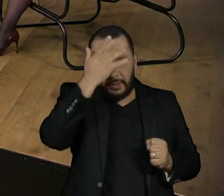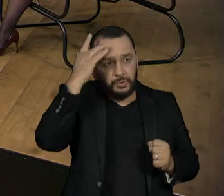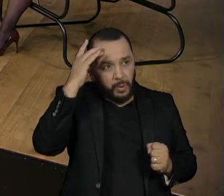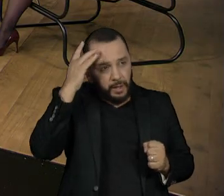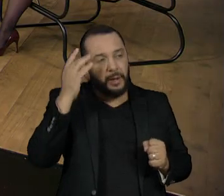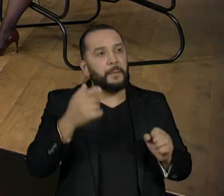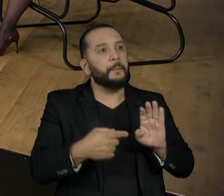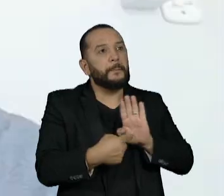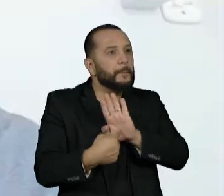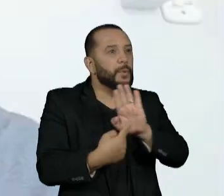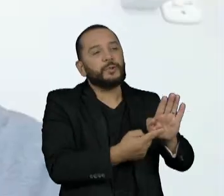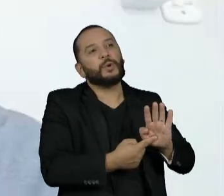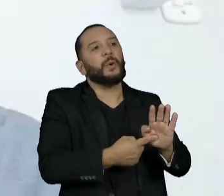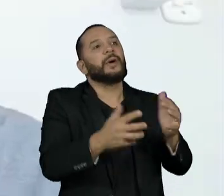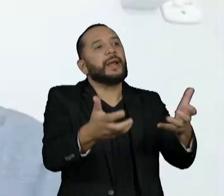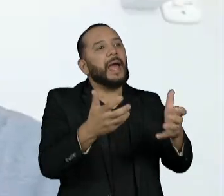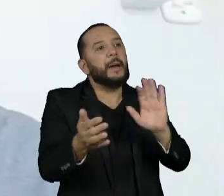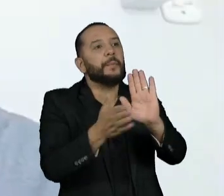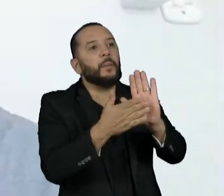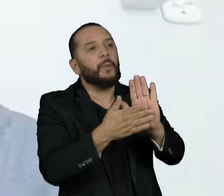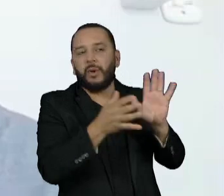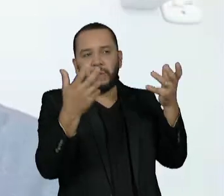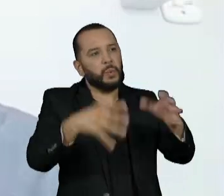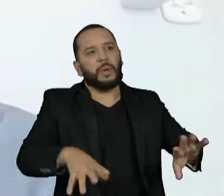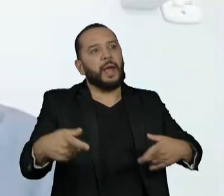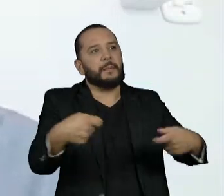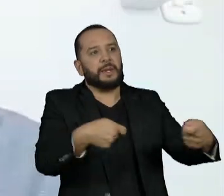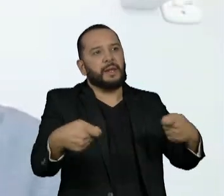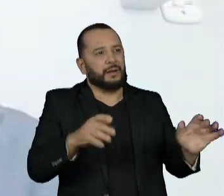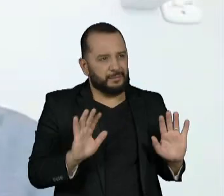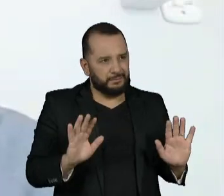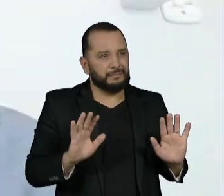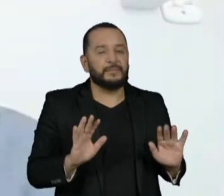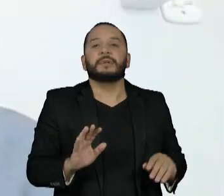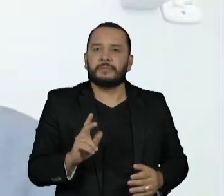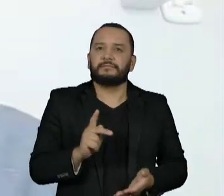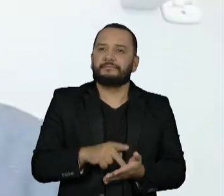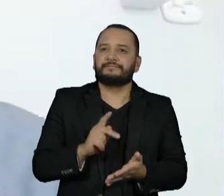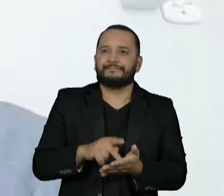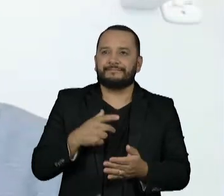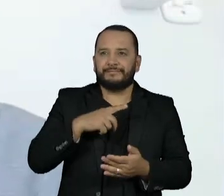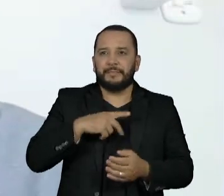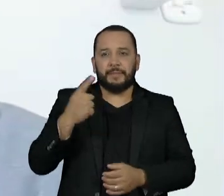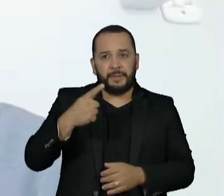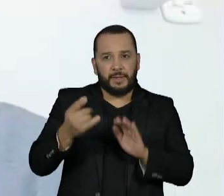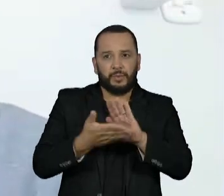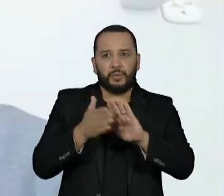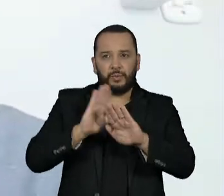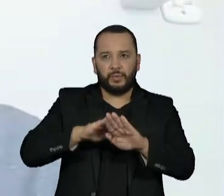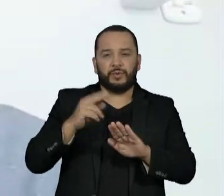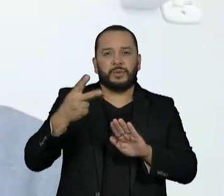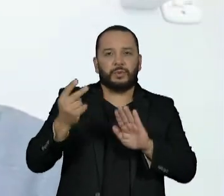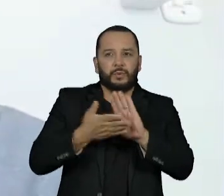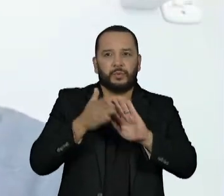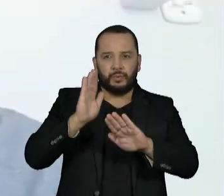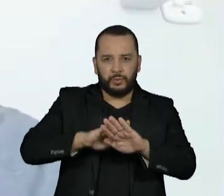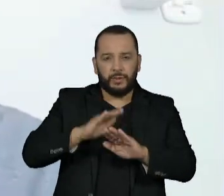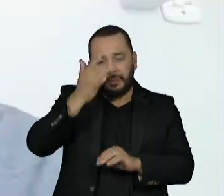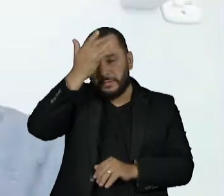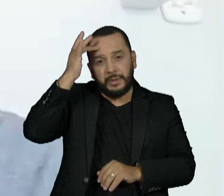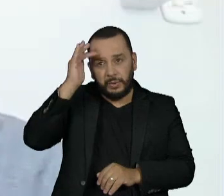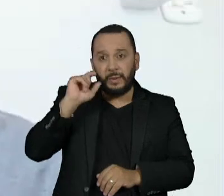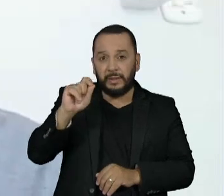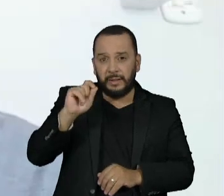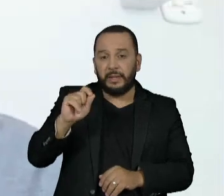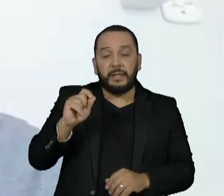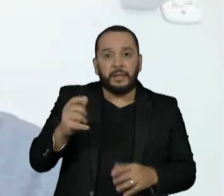necessidade, professor? Acho que o primeiro turno, sobretudo, né, das eleições municipais, ele gera uma expectativa do eleitor de quem vai